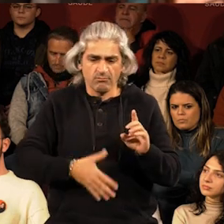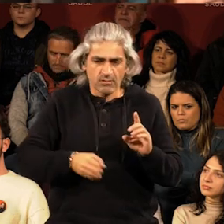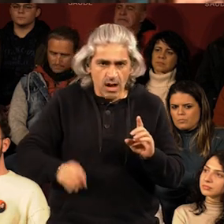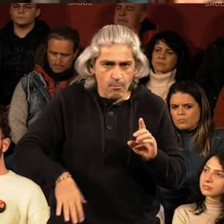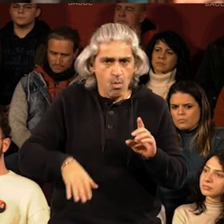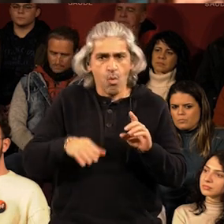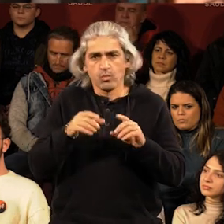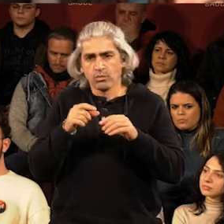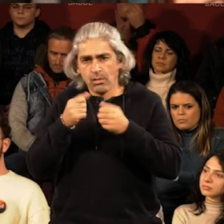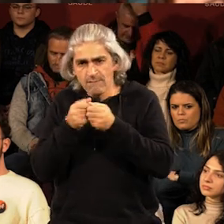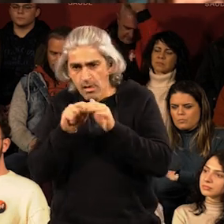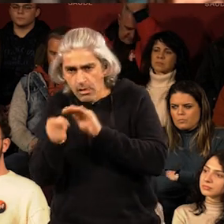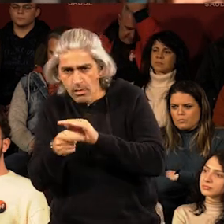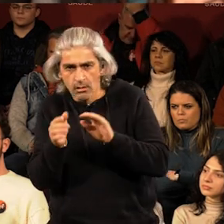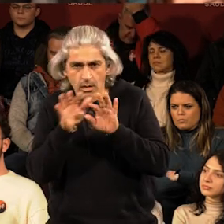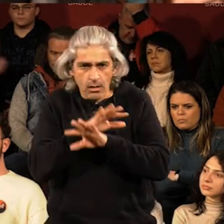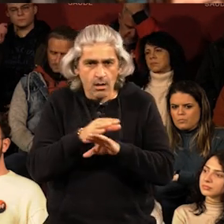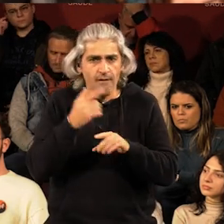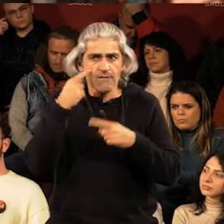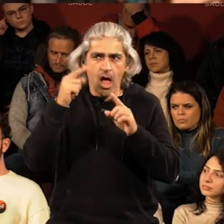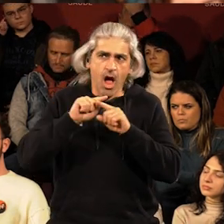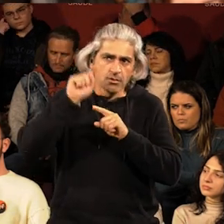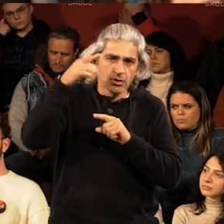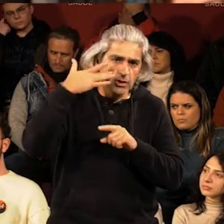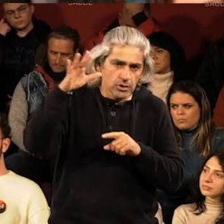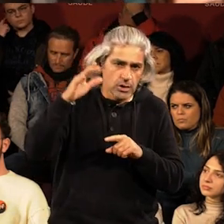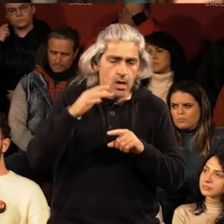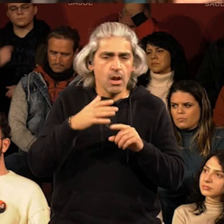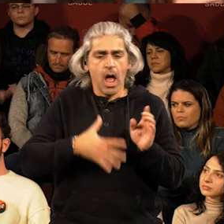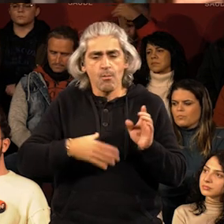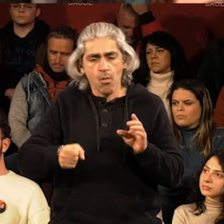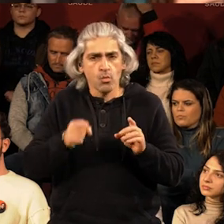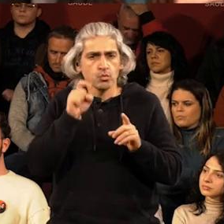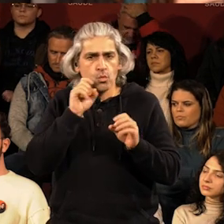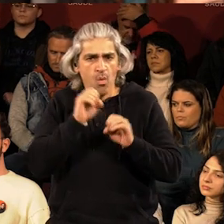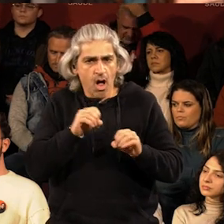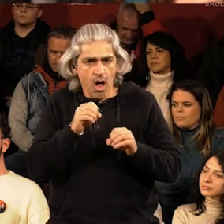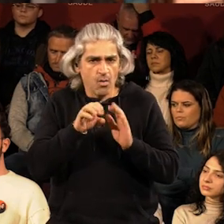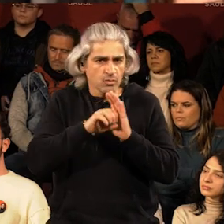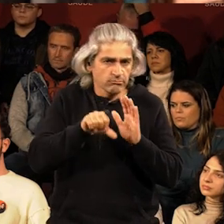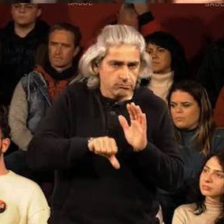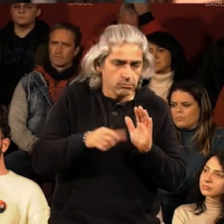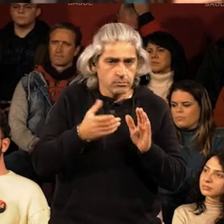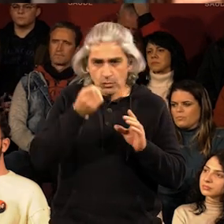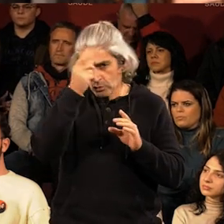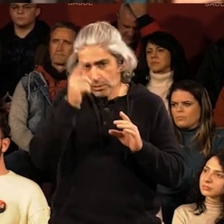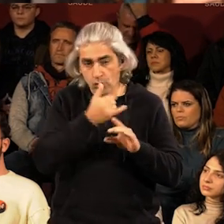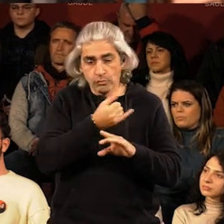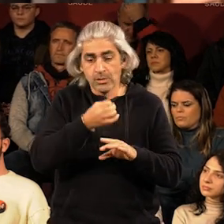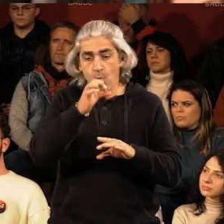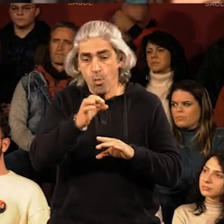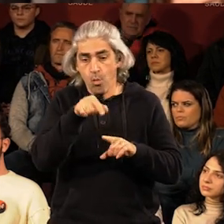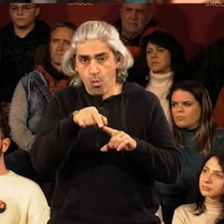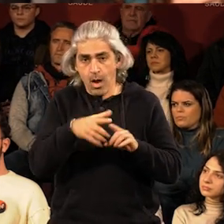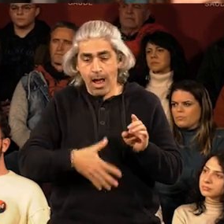viagens aos estrangeiro e mortes por abortos inseguros Não esquecemos que até 2008 o aborto clandestino era a